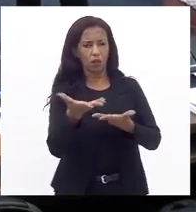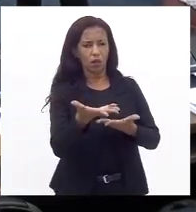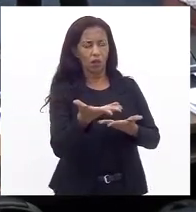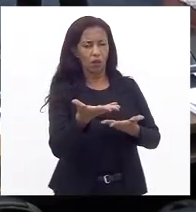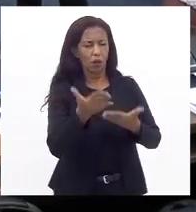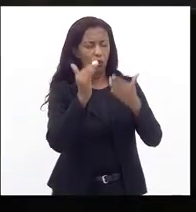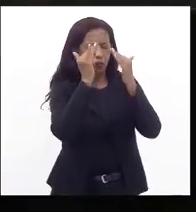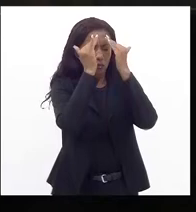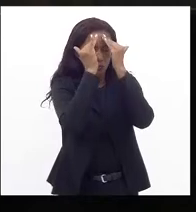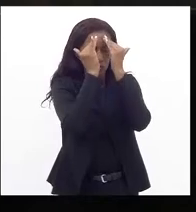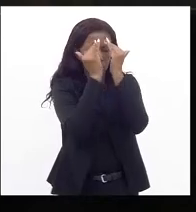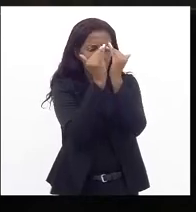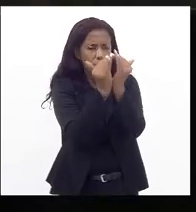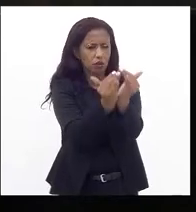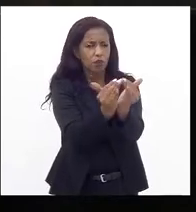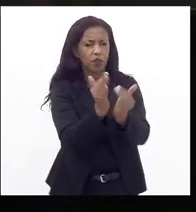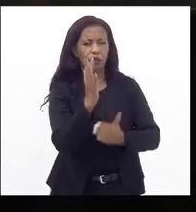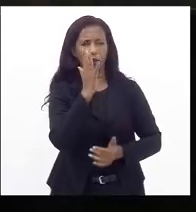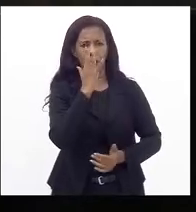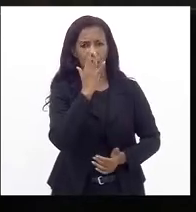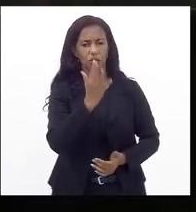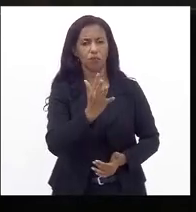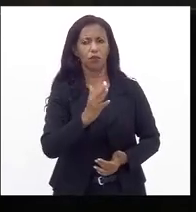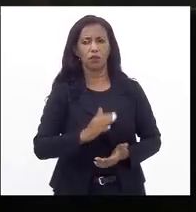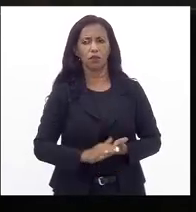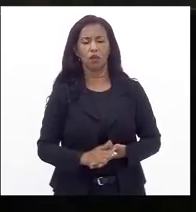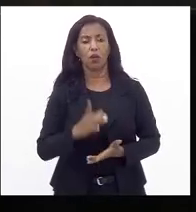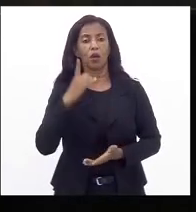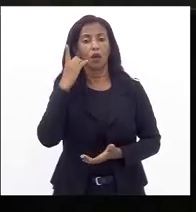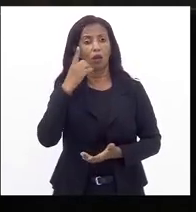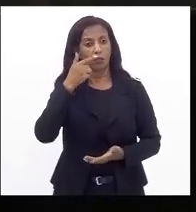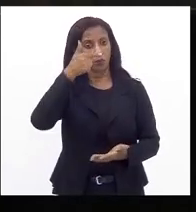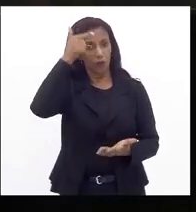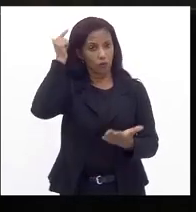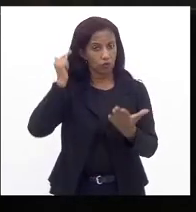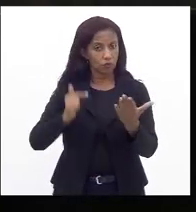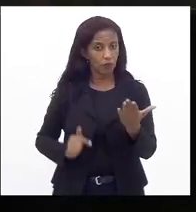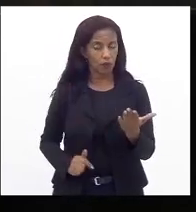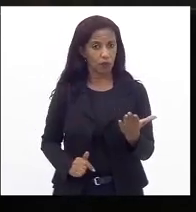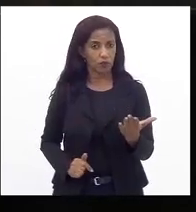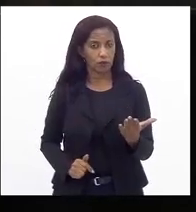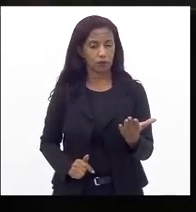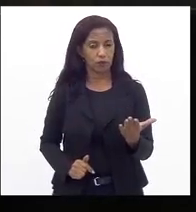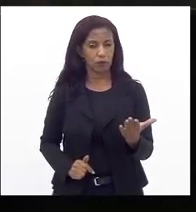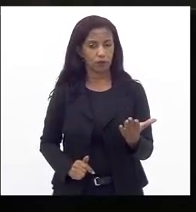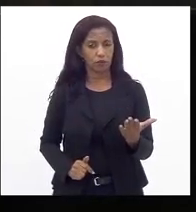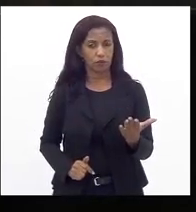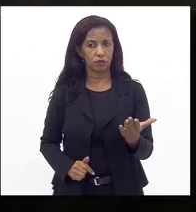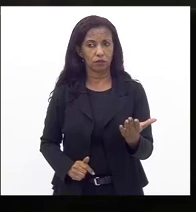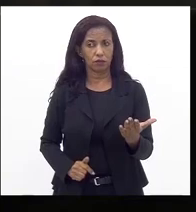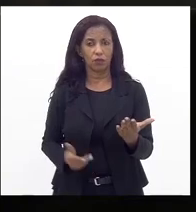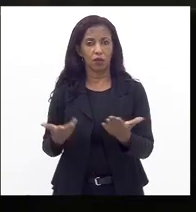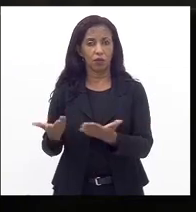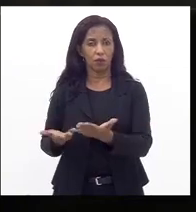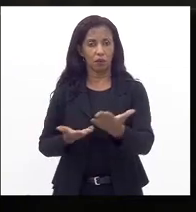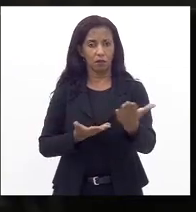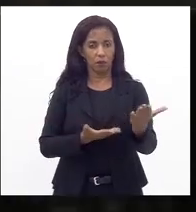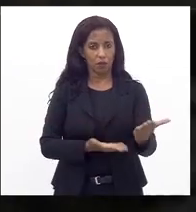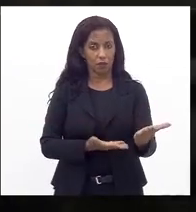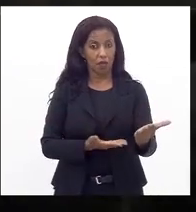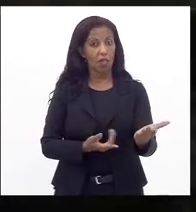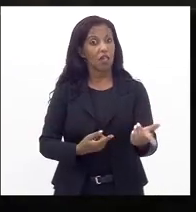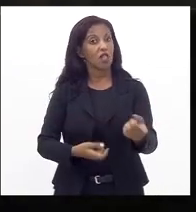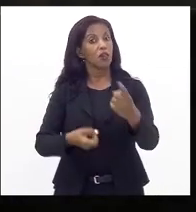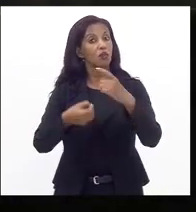profundo respeito e admiração que tenha ao Deputado Luiz Paulo melhor disso tudo é que eu vou passar uma parte aqui na principal